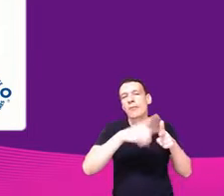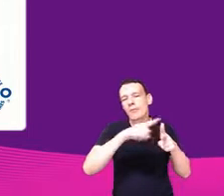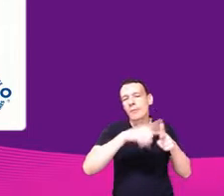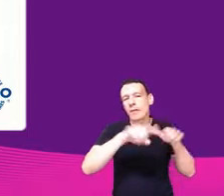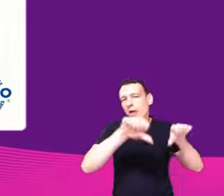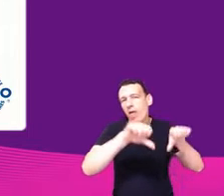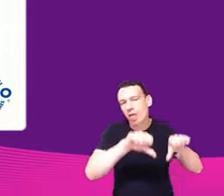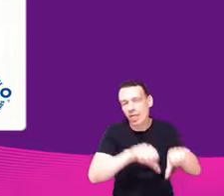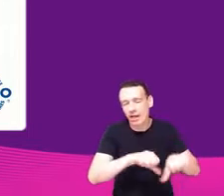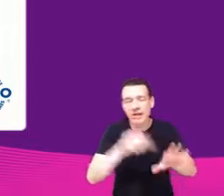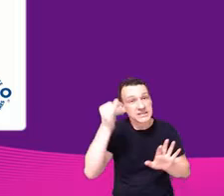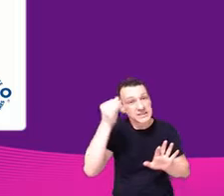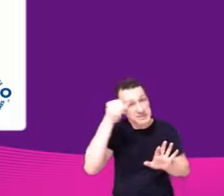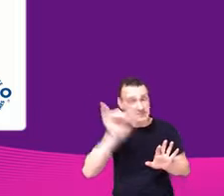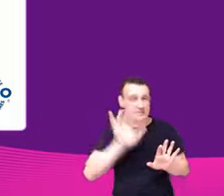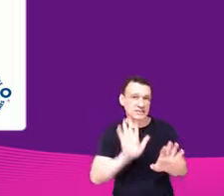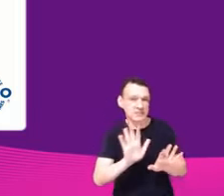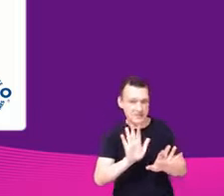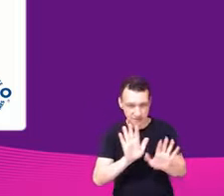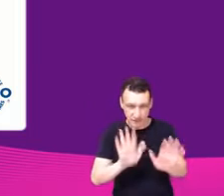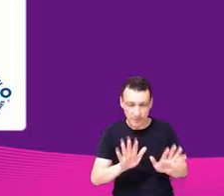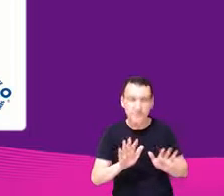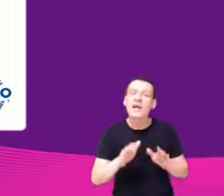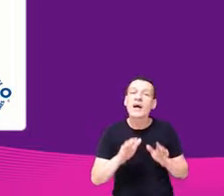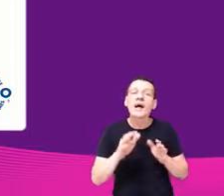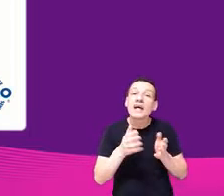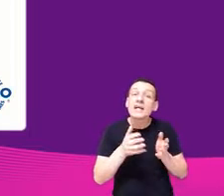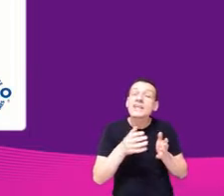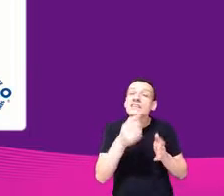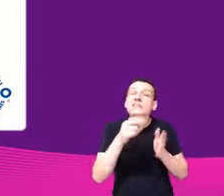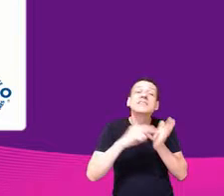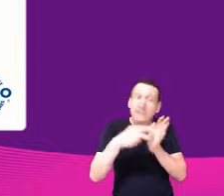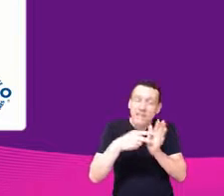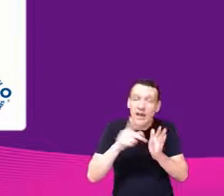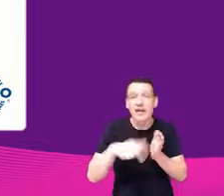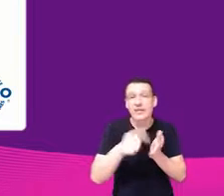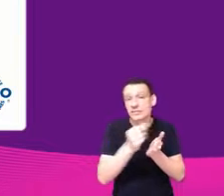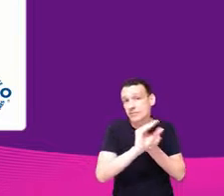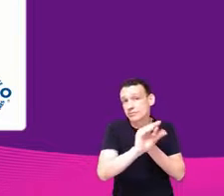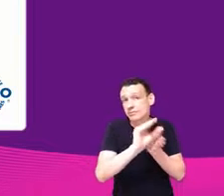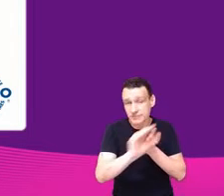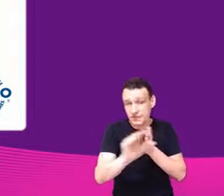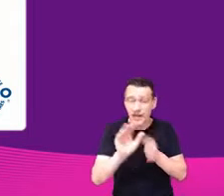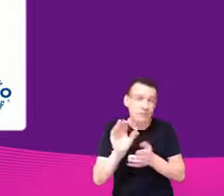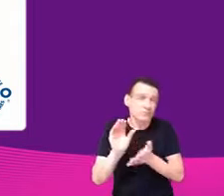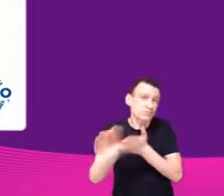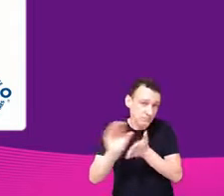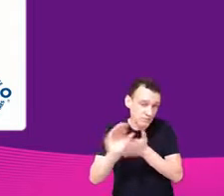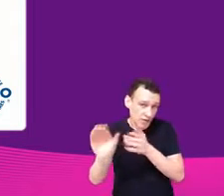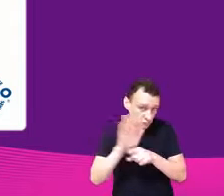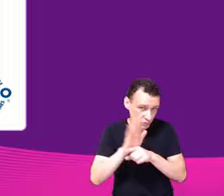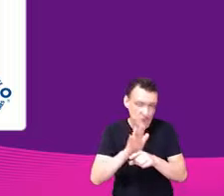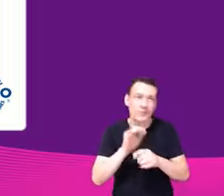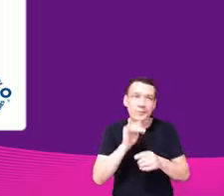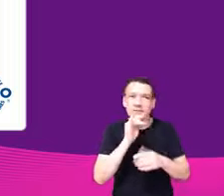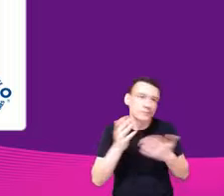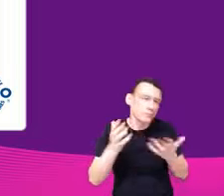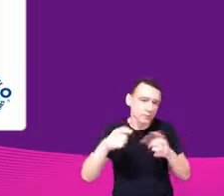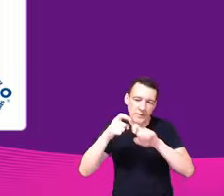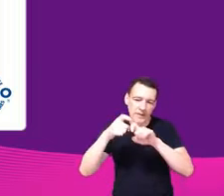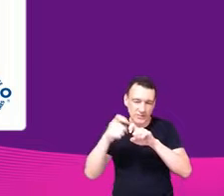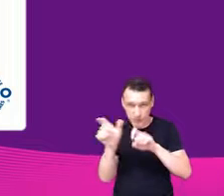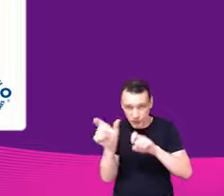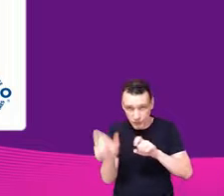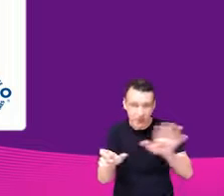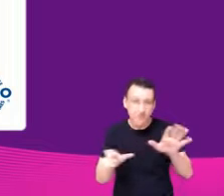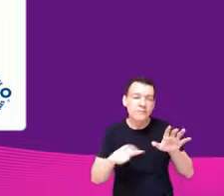nos Estados Unidos de incentivo, nós estamos falando de dinheiro, né? Ou seja, hoje em dia, um médico que tem um paciente com doença renal crônica estágio